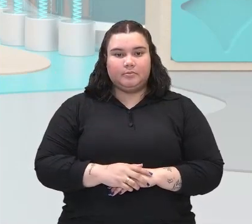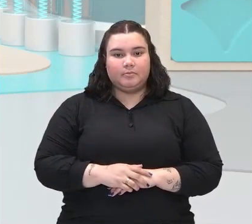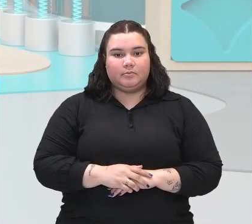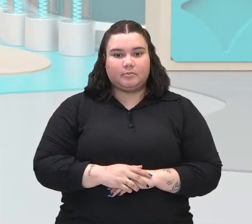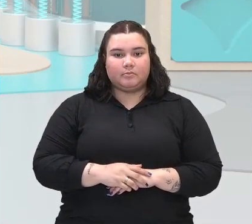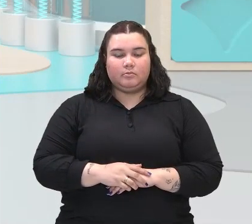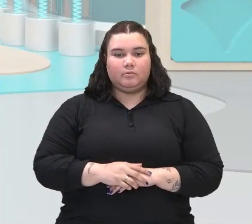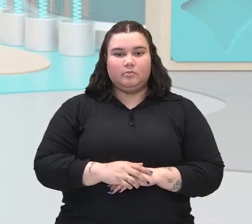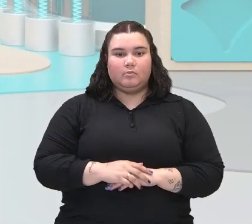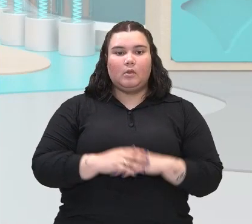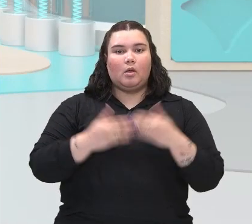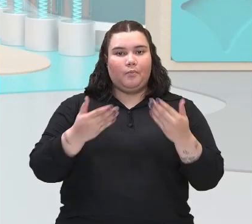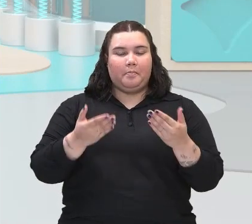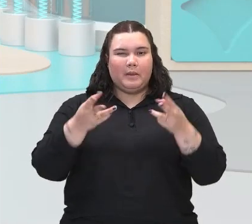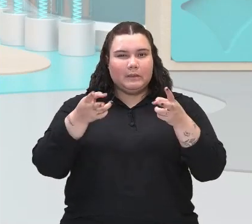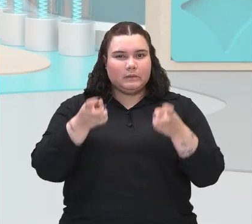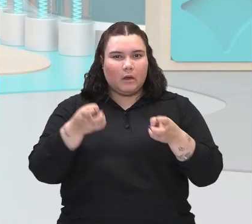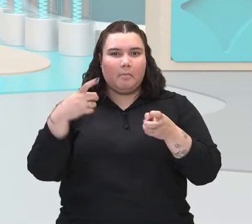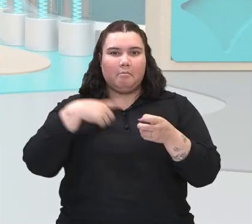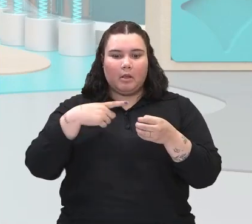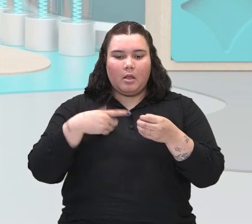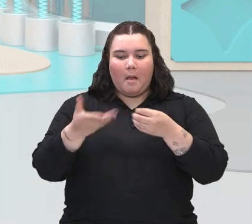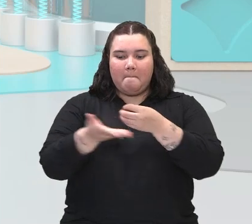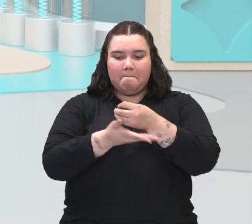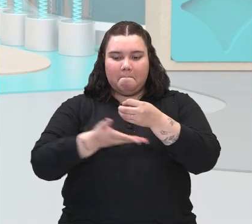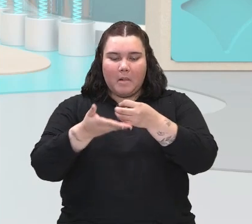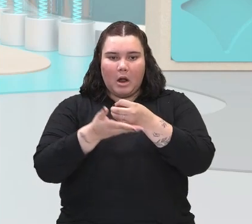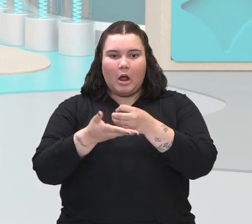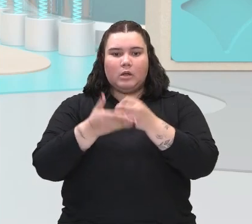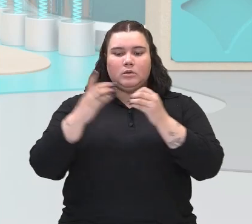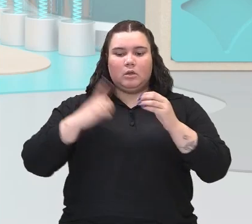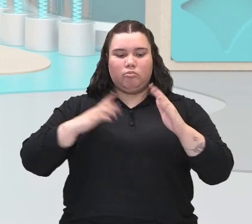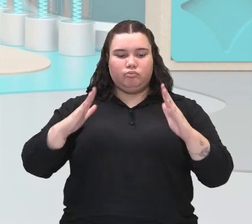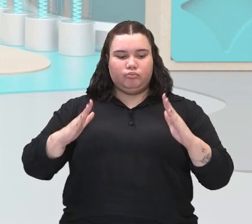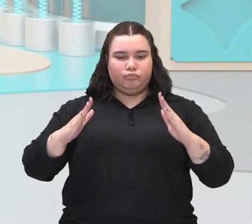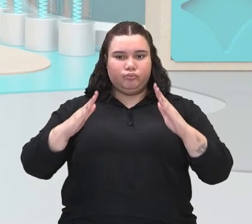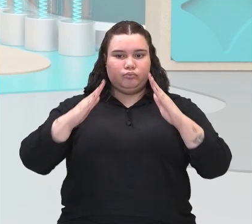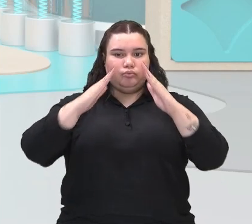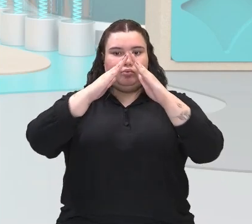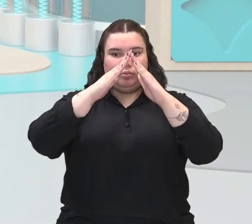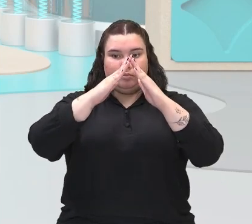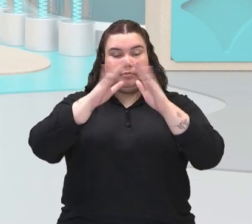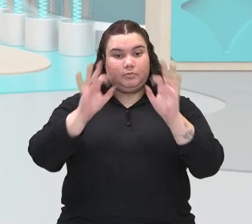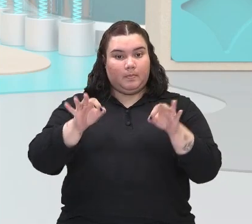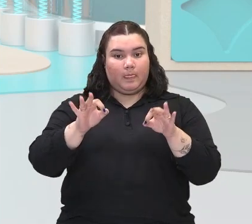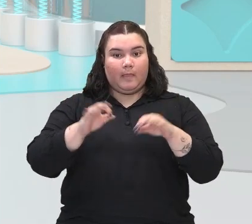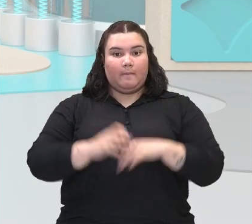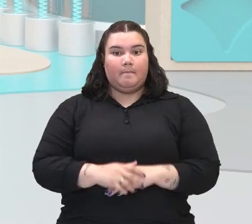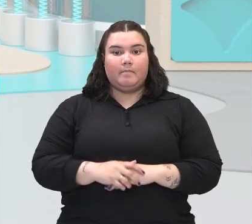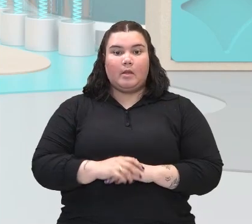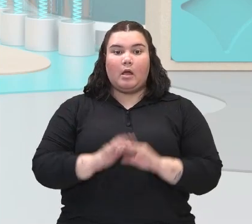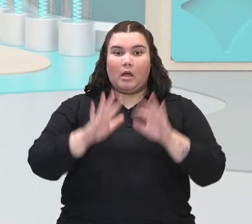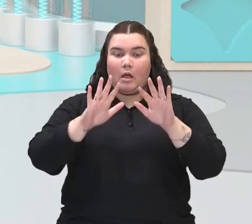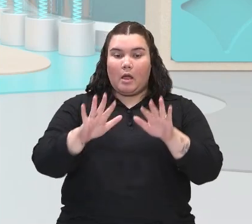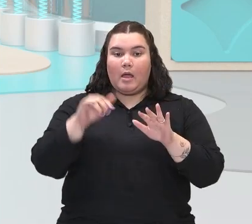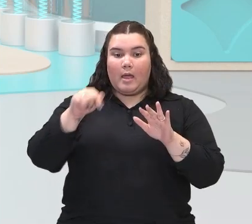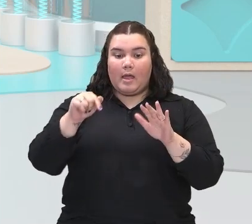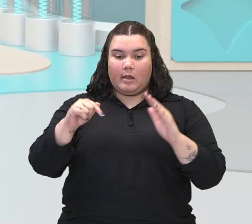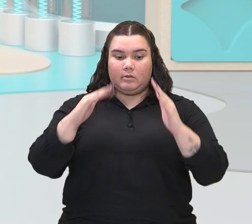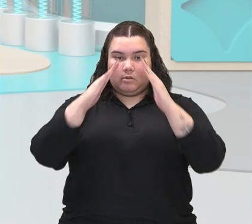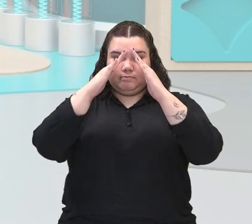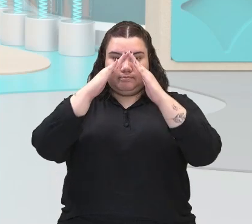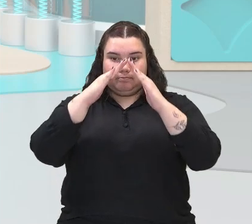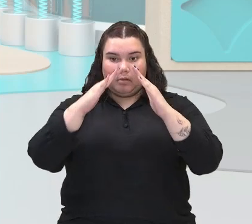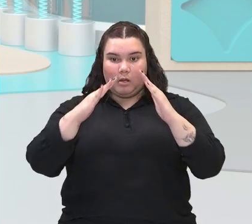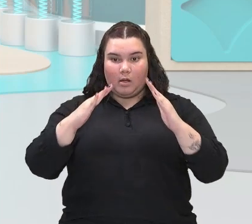mais larga Até chegar na ponta e aí a gente vai ver agora uma imagem das Pirâmides de Gizé né que são